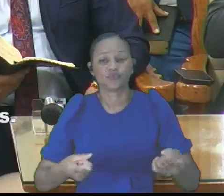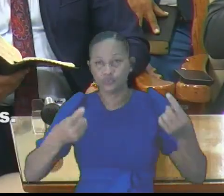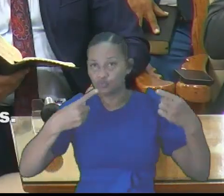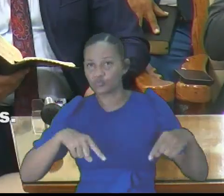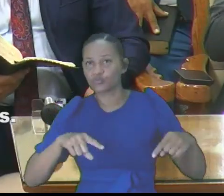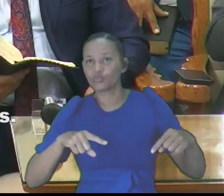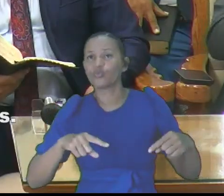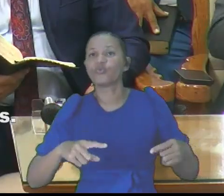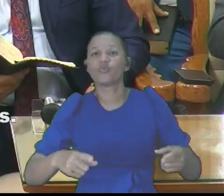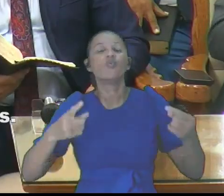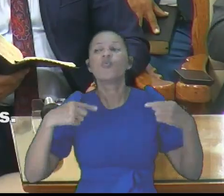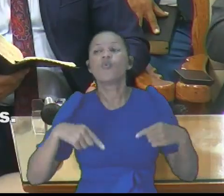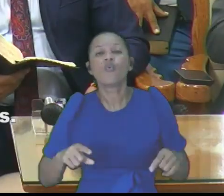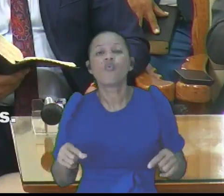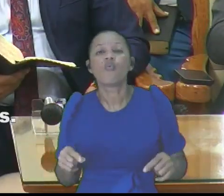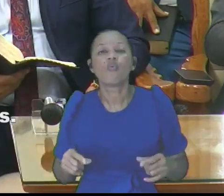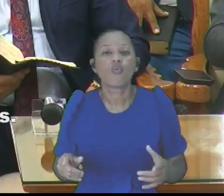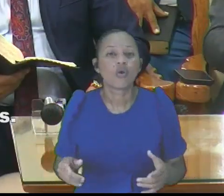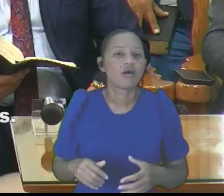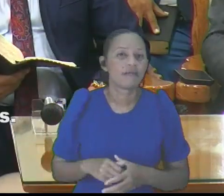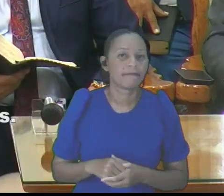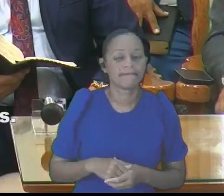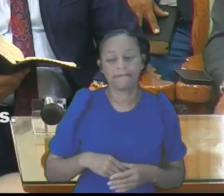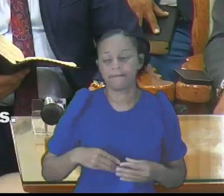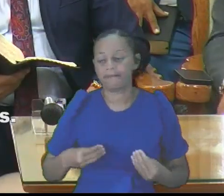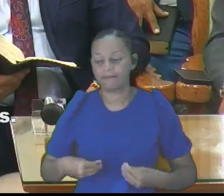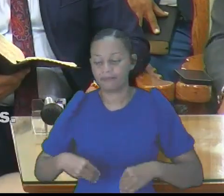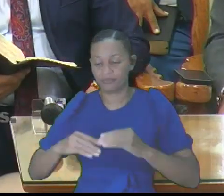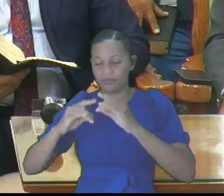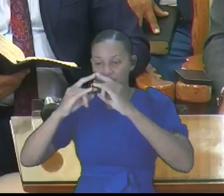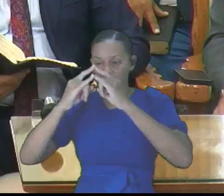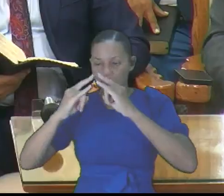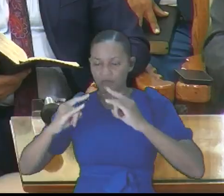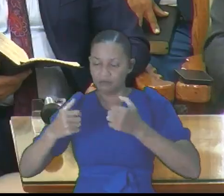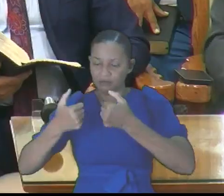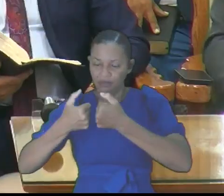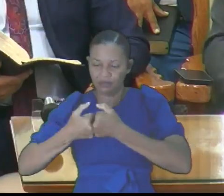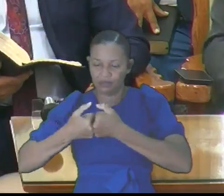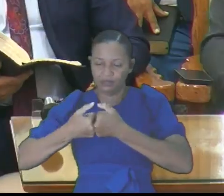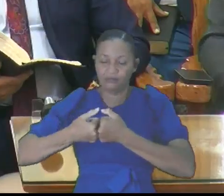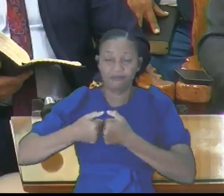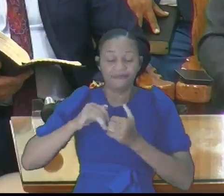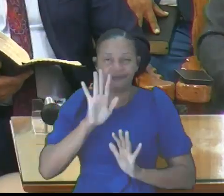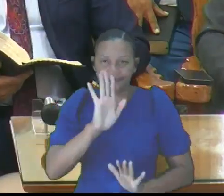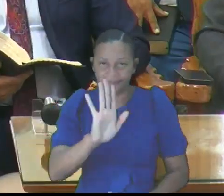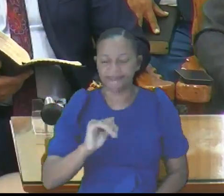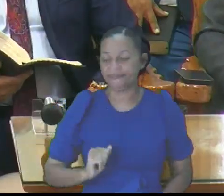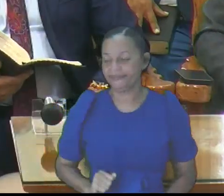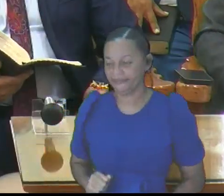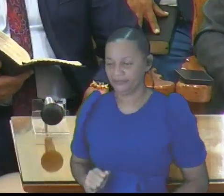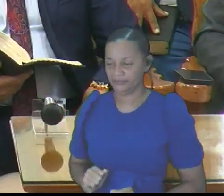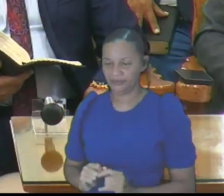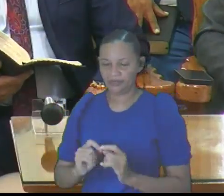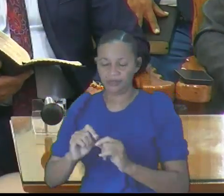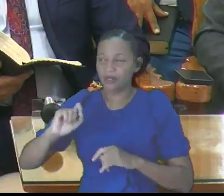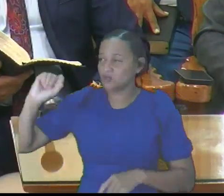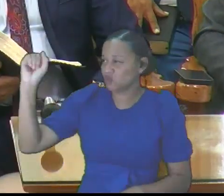texto. Ela era colocada onde, irmão? Por cima do tabernáculo. Olhe para cá. O tabernáculo do